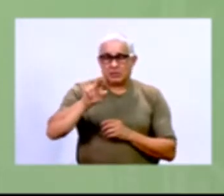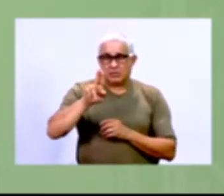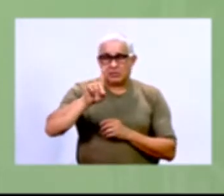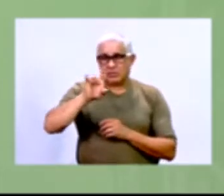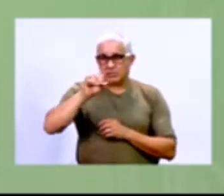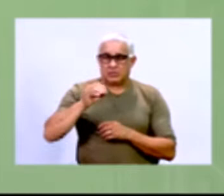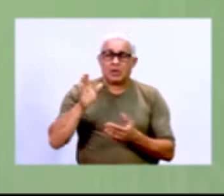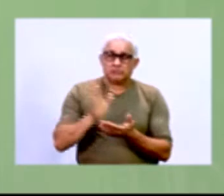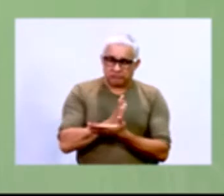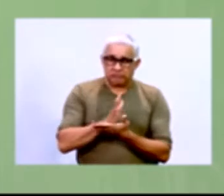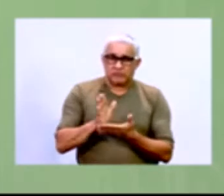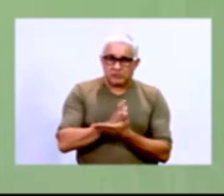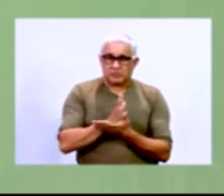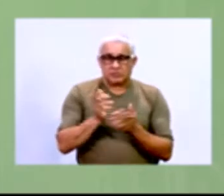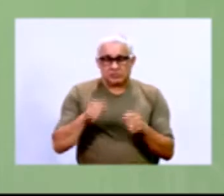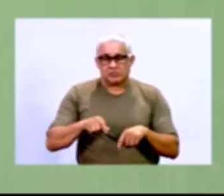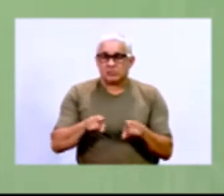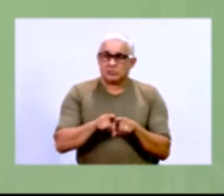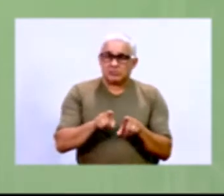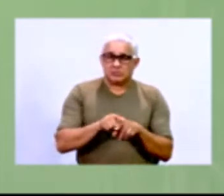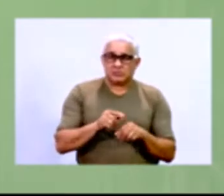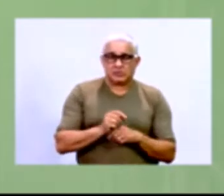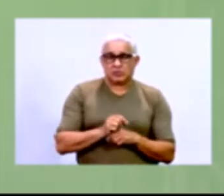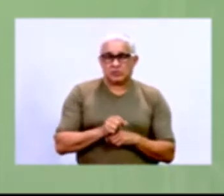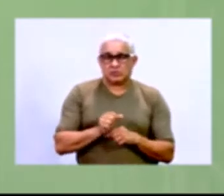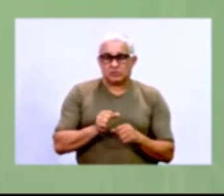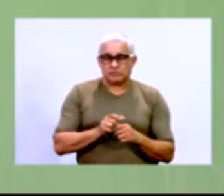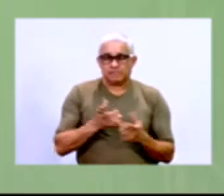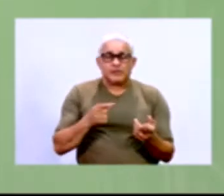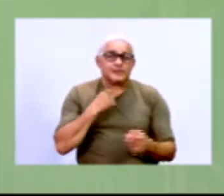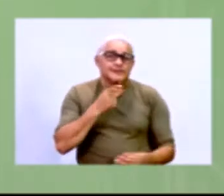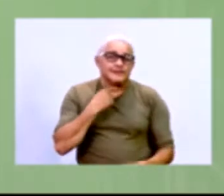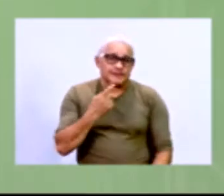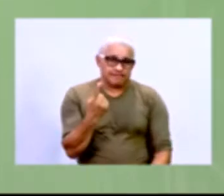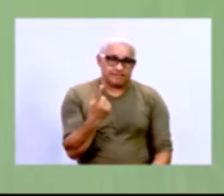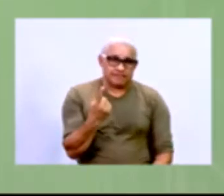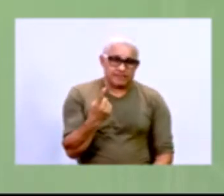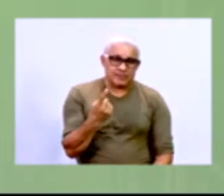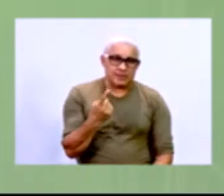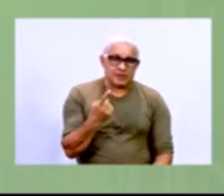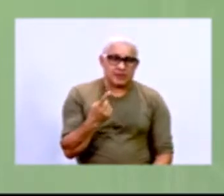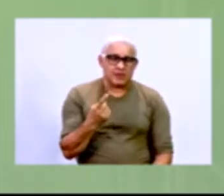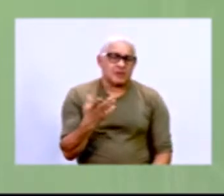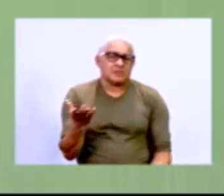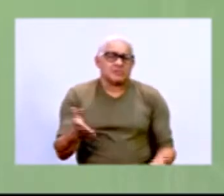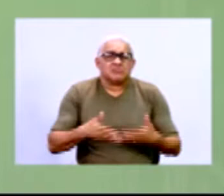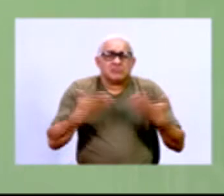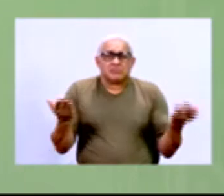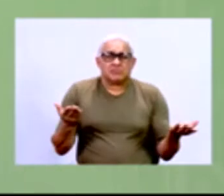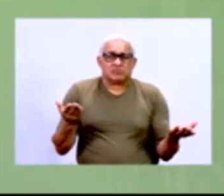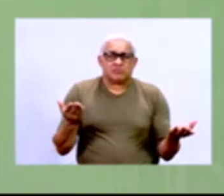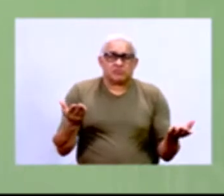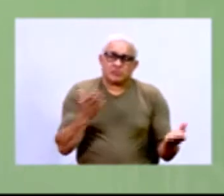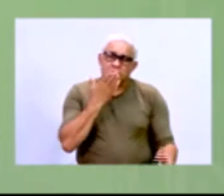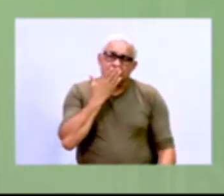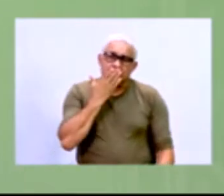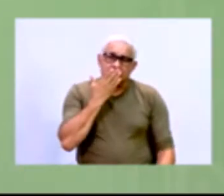com gravação, batemos de frente com uma dúvida. Em qual formato vou salvar meu